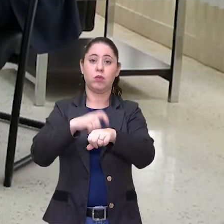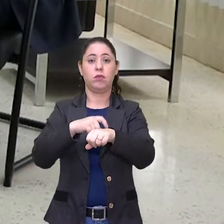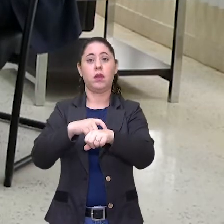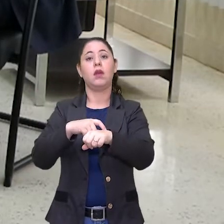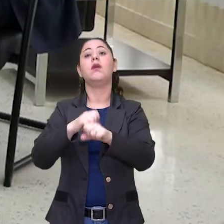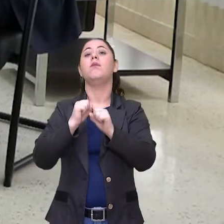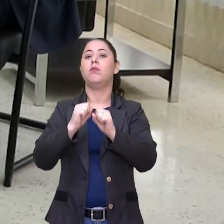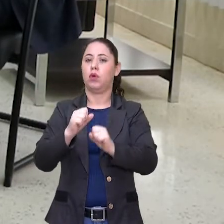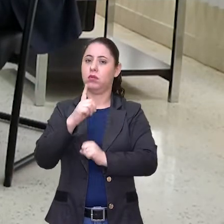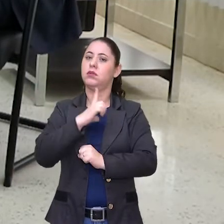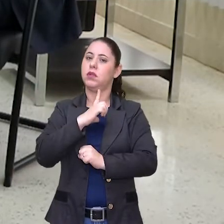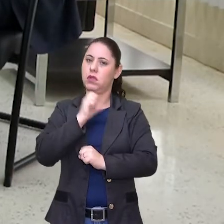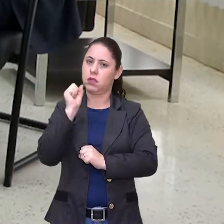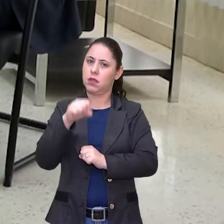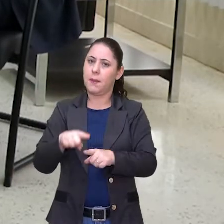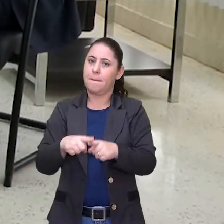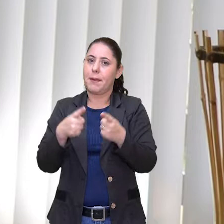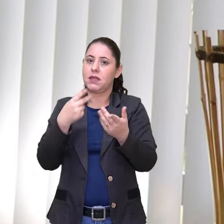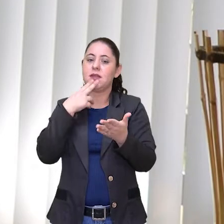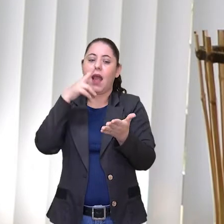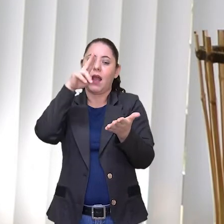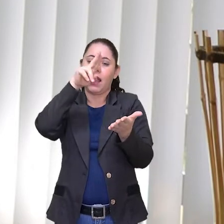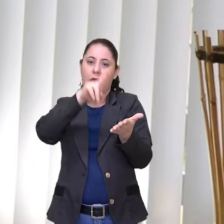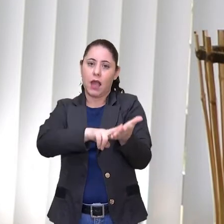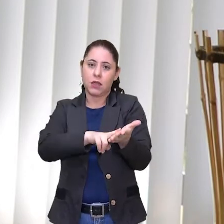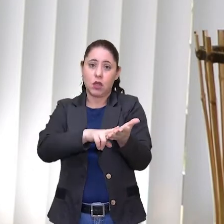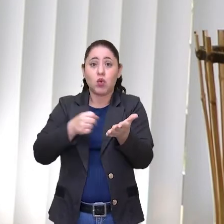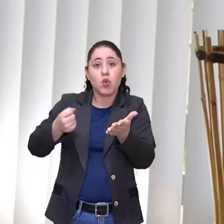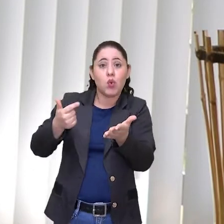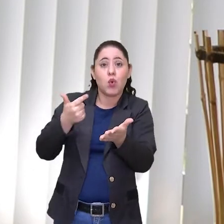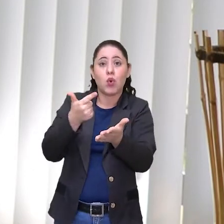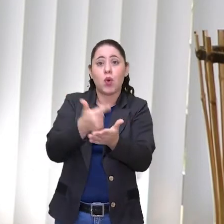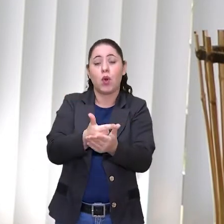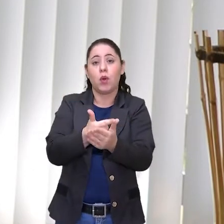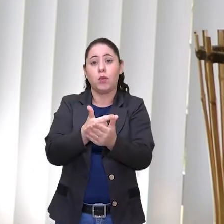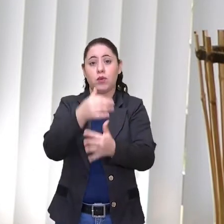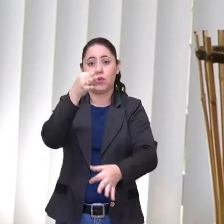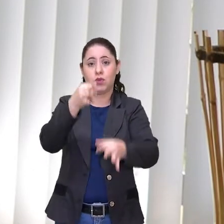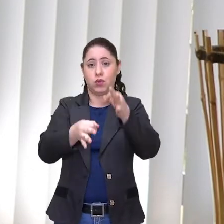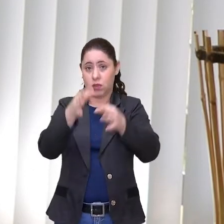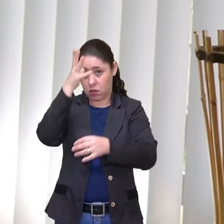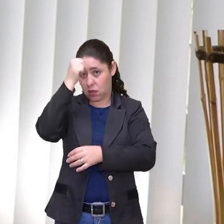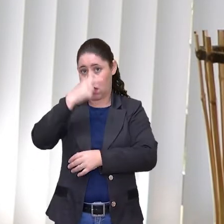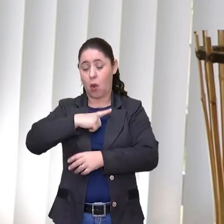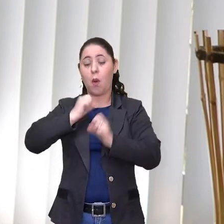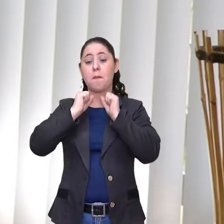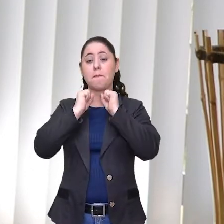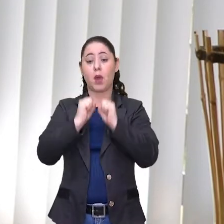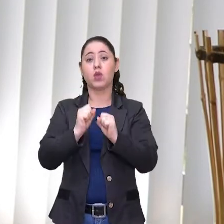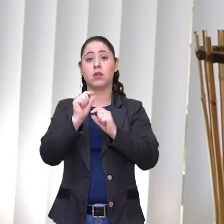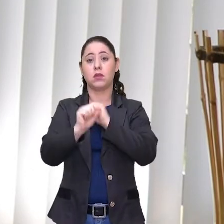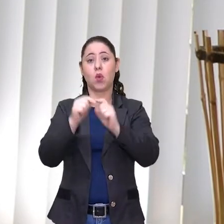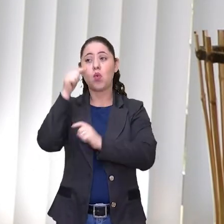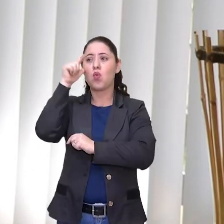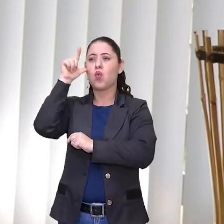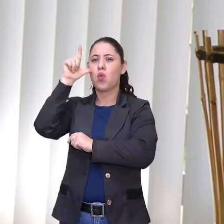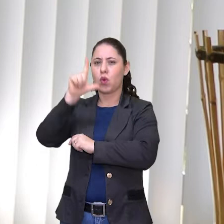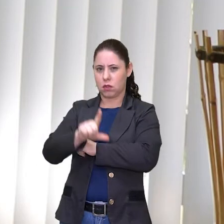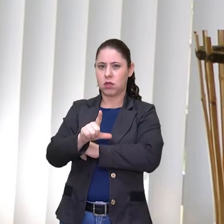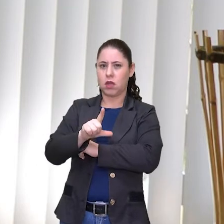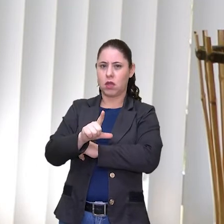tipos de restrição podem existir, mas a carta de arrematação emitida pelo magistrado tem o poder